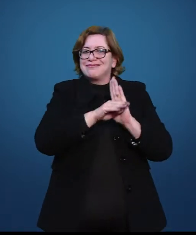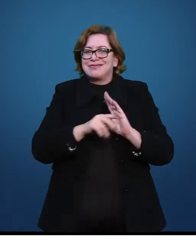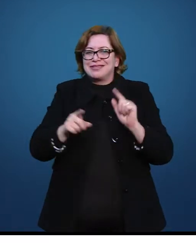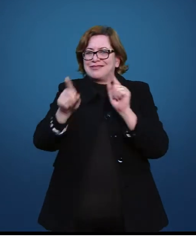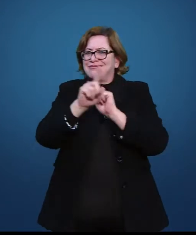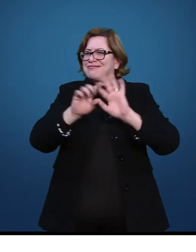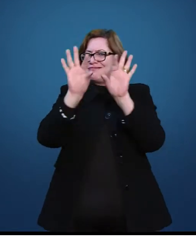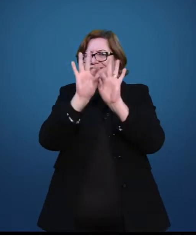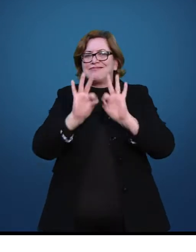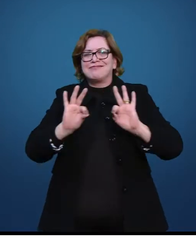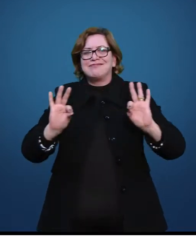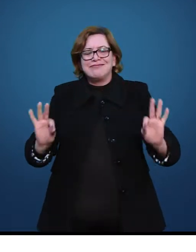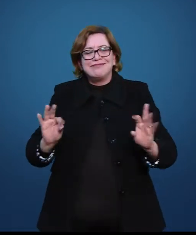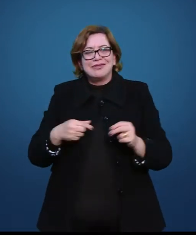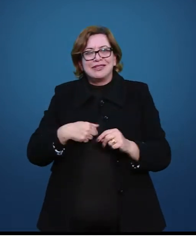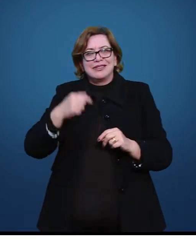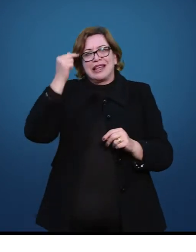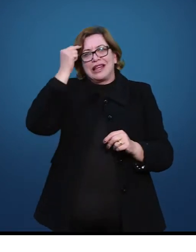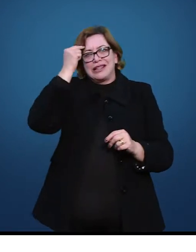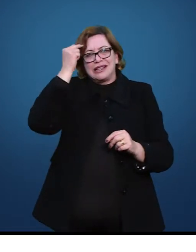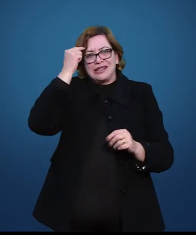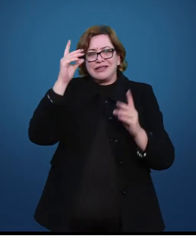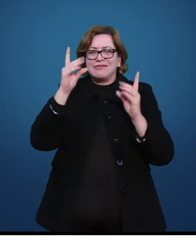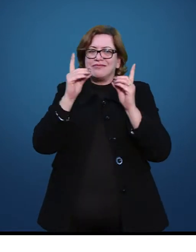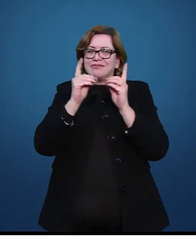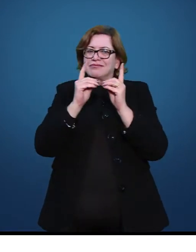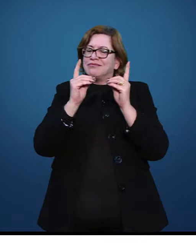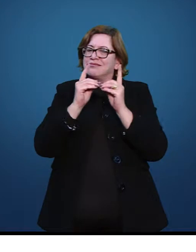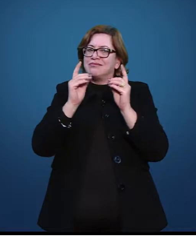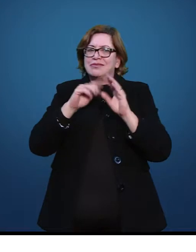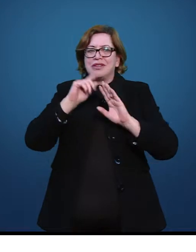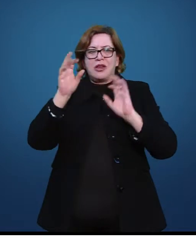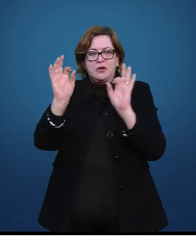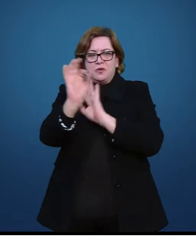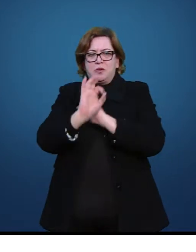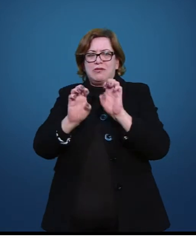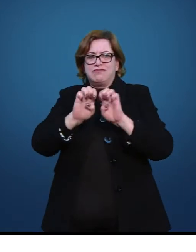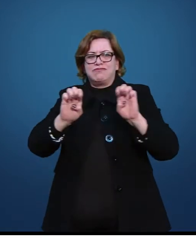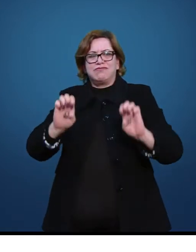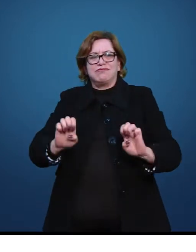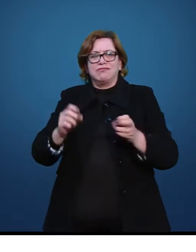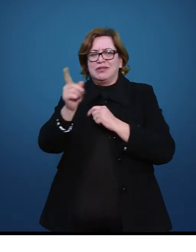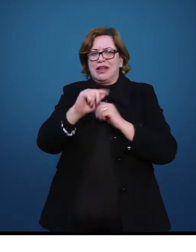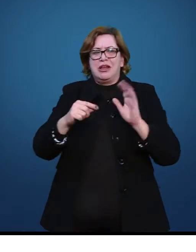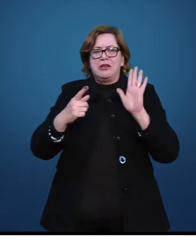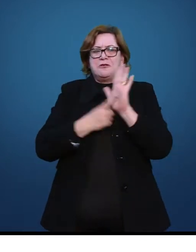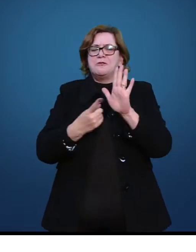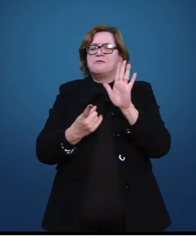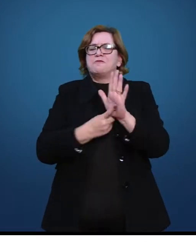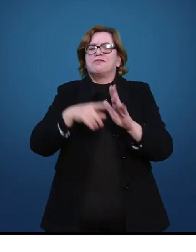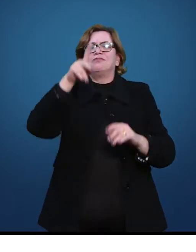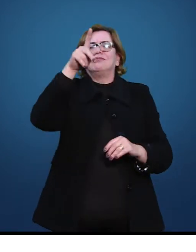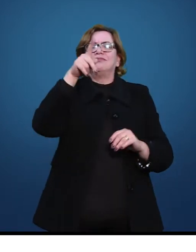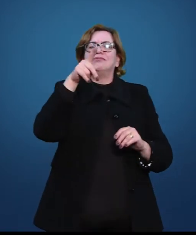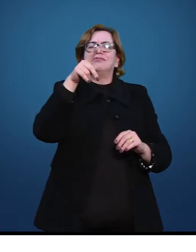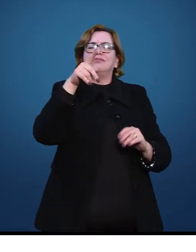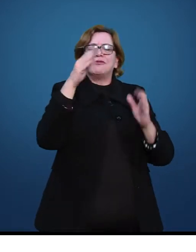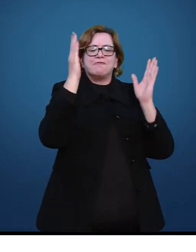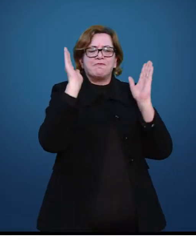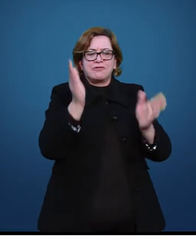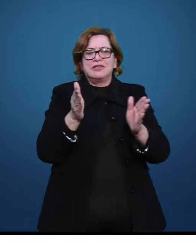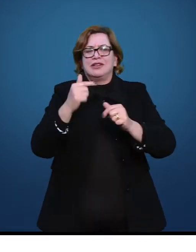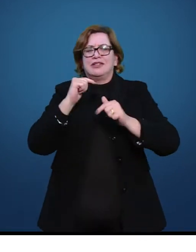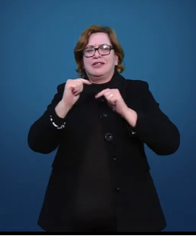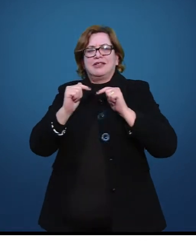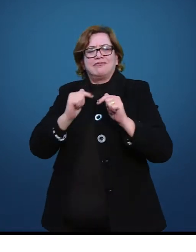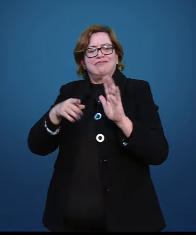é simplesmente nós pensarmos que a didática ela vem para estruturar um modelo pronto de trabalho, um modelo